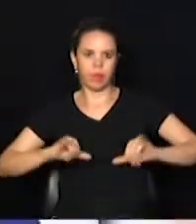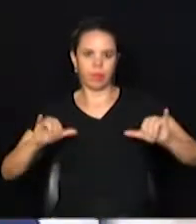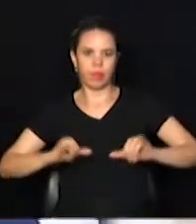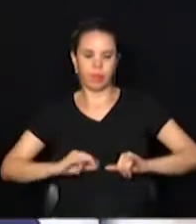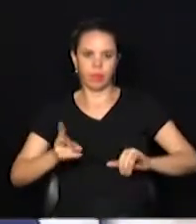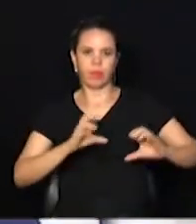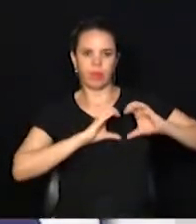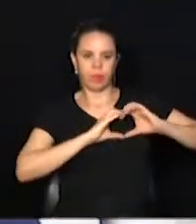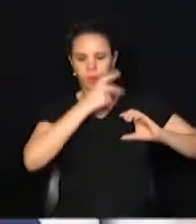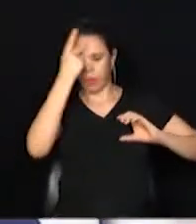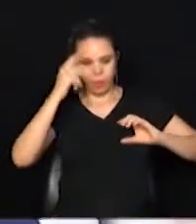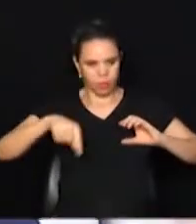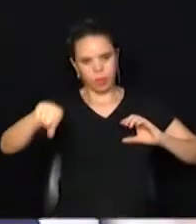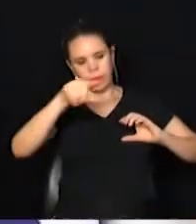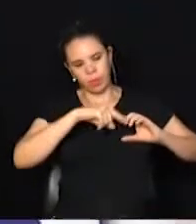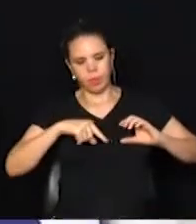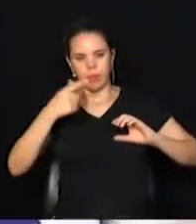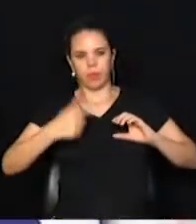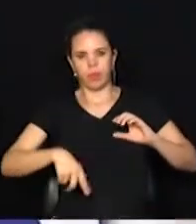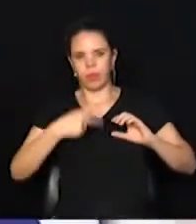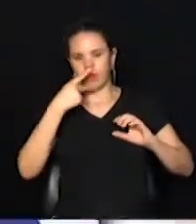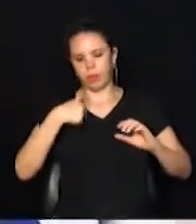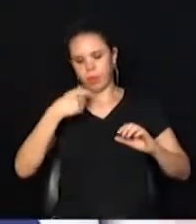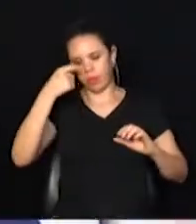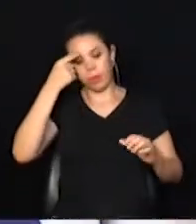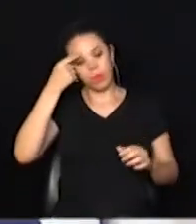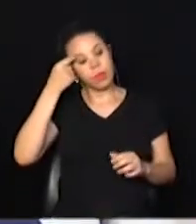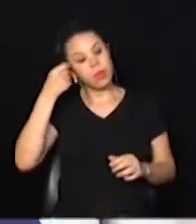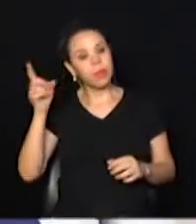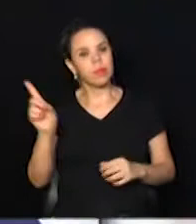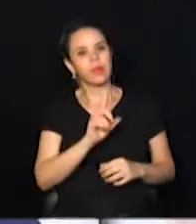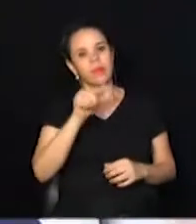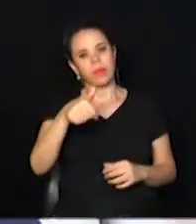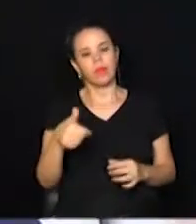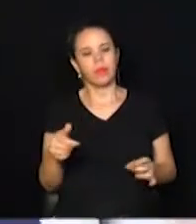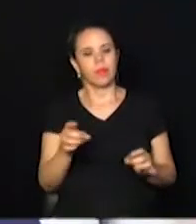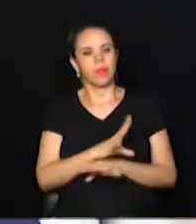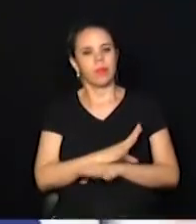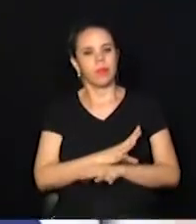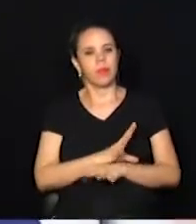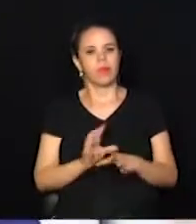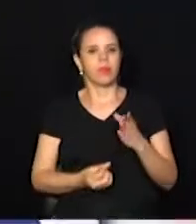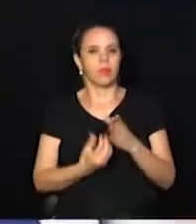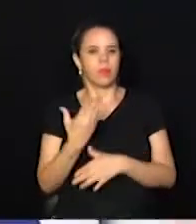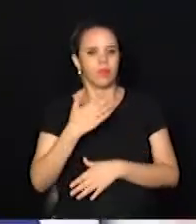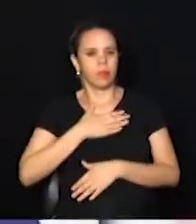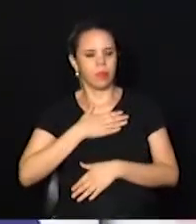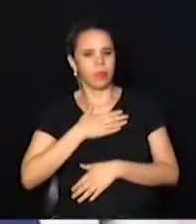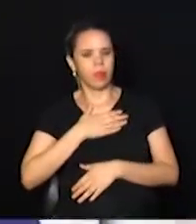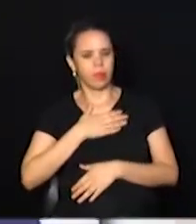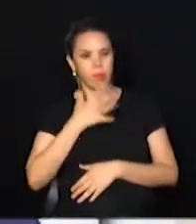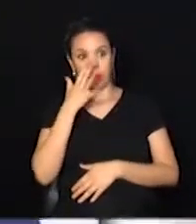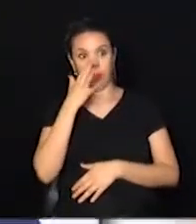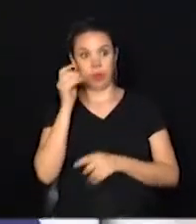no coração das pessoas. De novo, né, eu como alguém que chegou aqui depois disso tudo ter acontecido, me chocou,